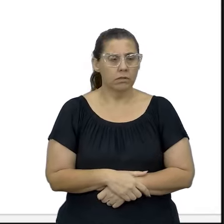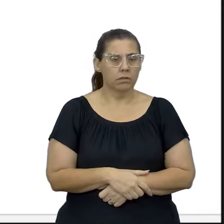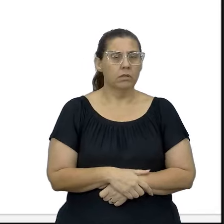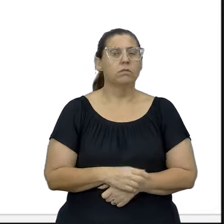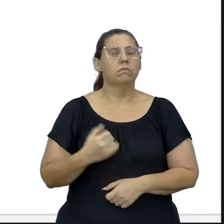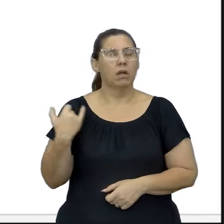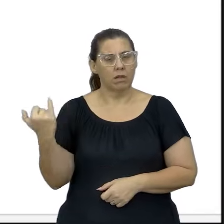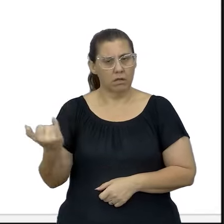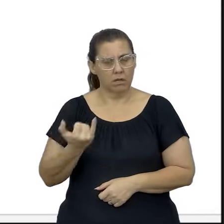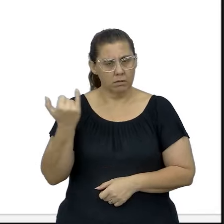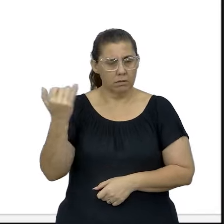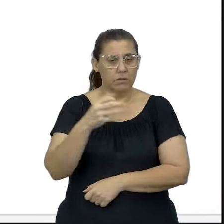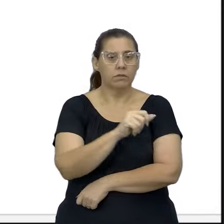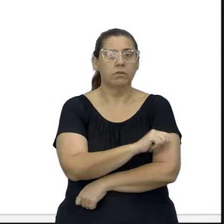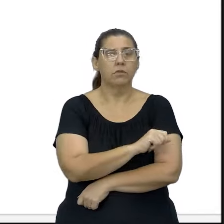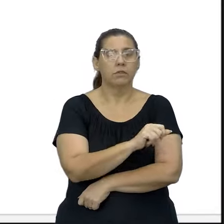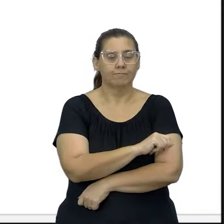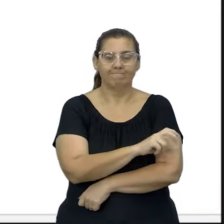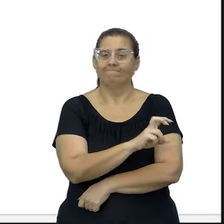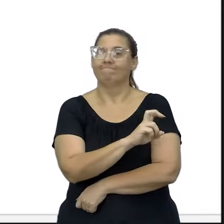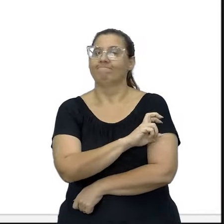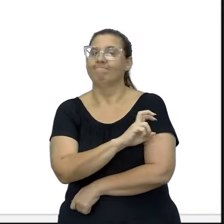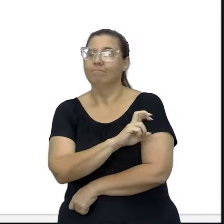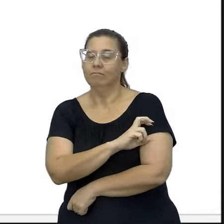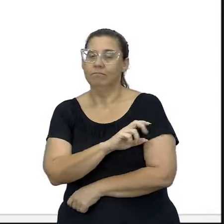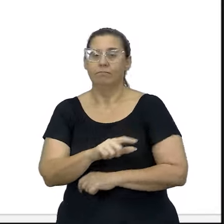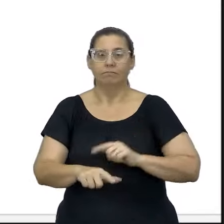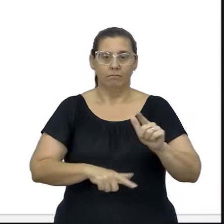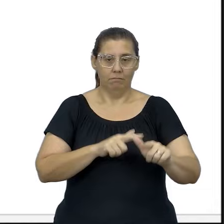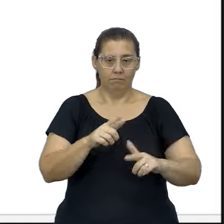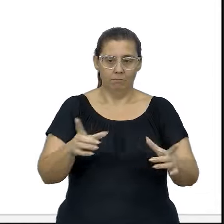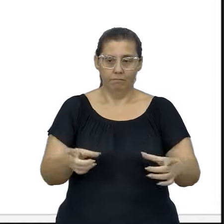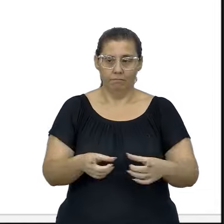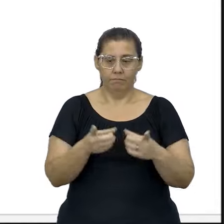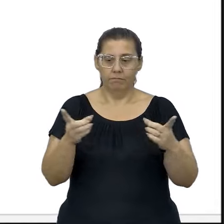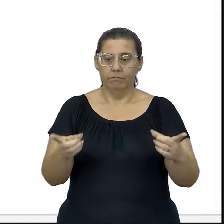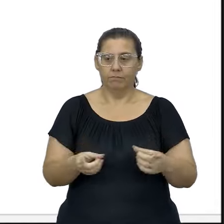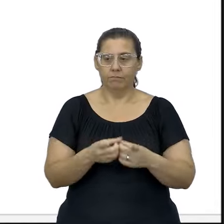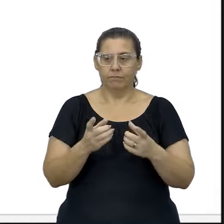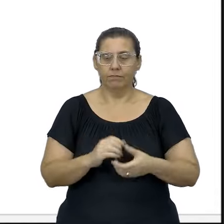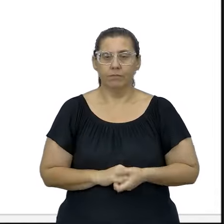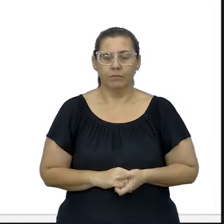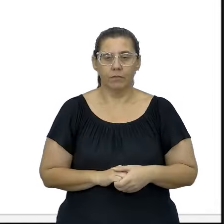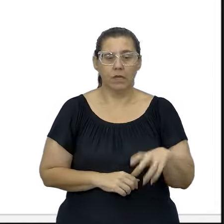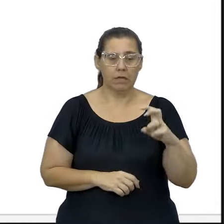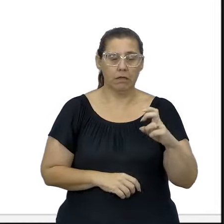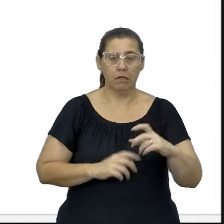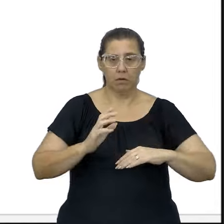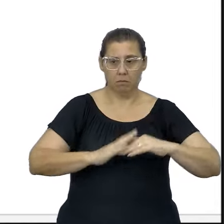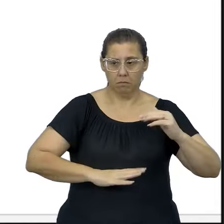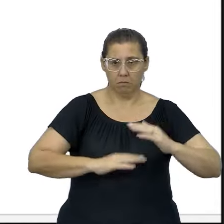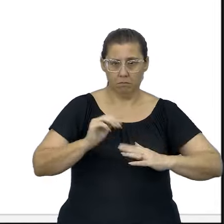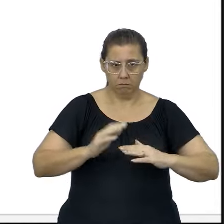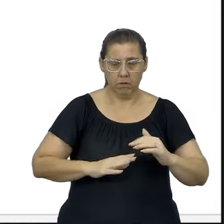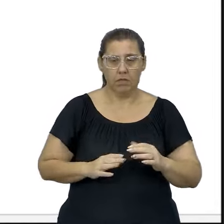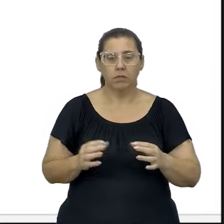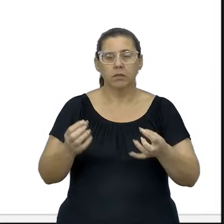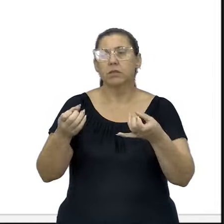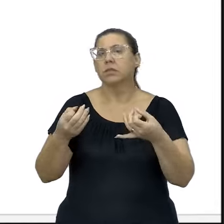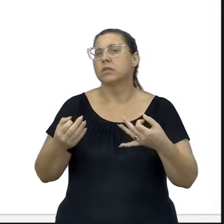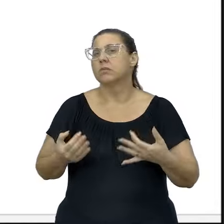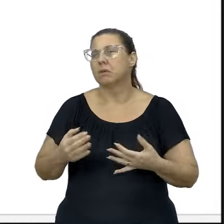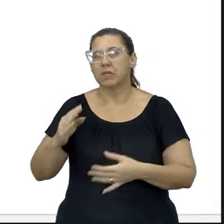importante para os nossos estudantes do 5º ano, para o nosso trabalho didático. Essas 5 habilidades, elas dizem